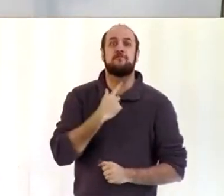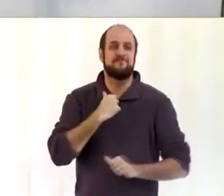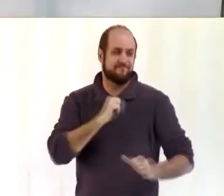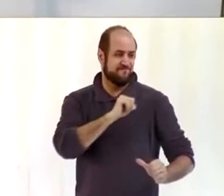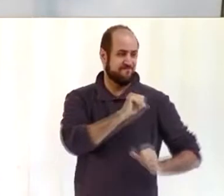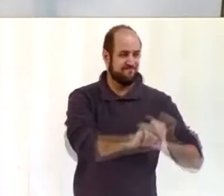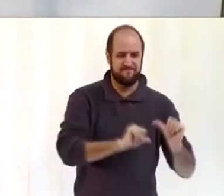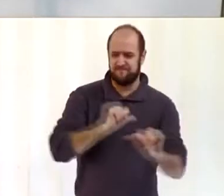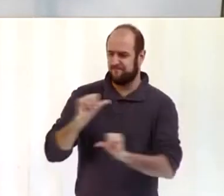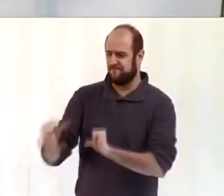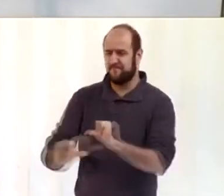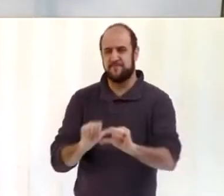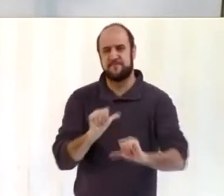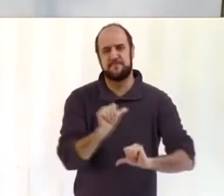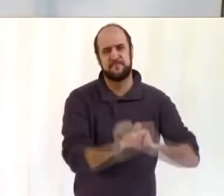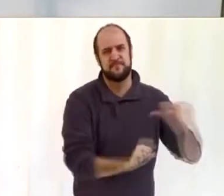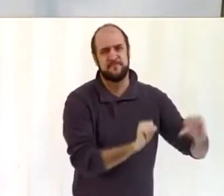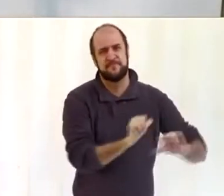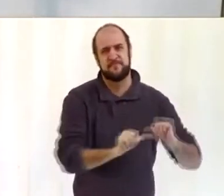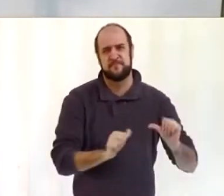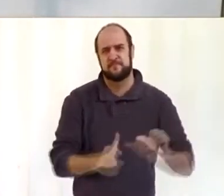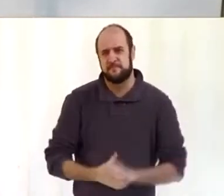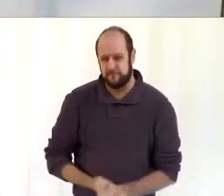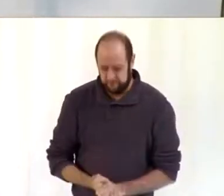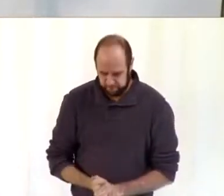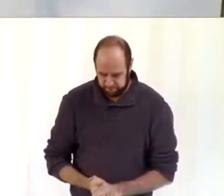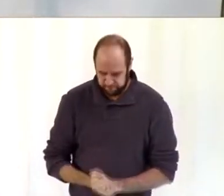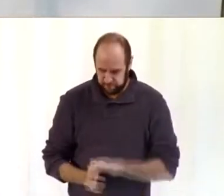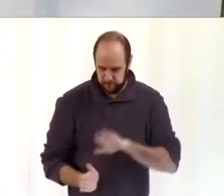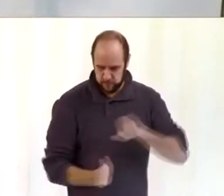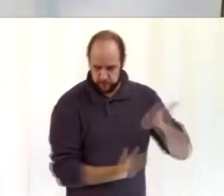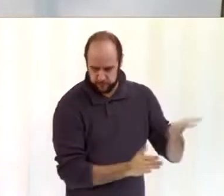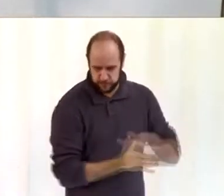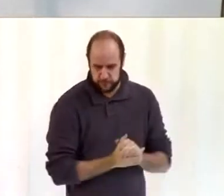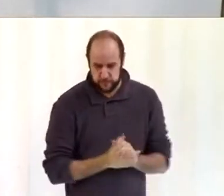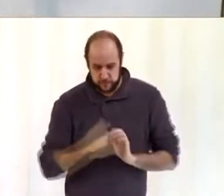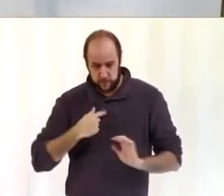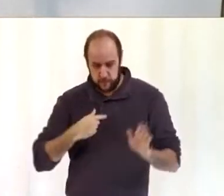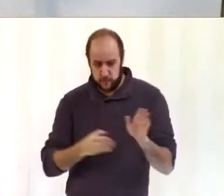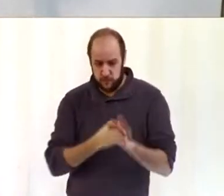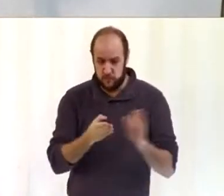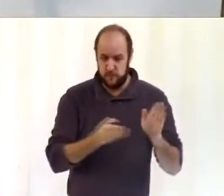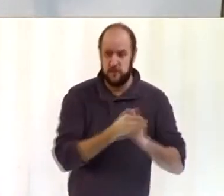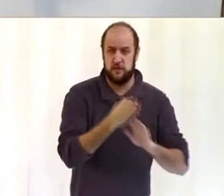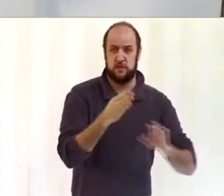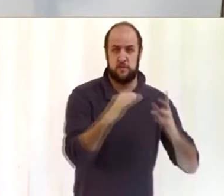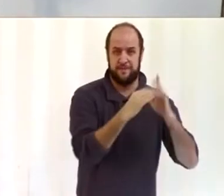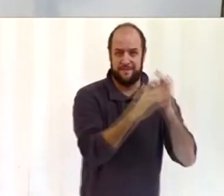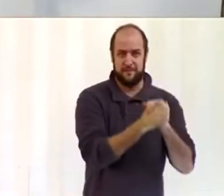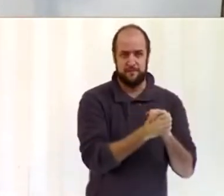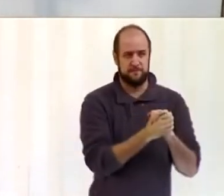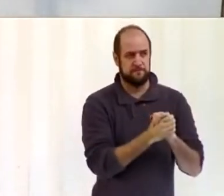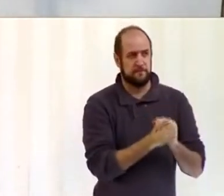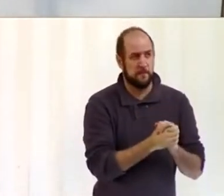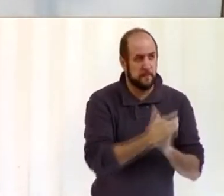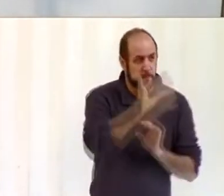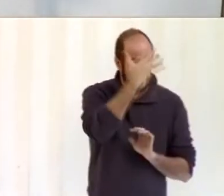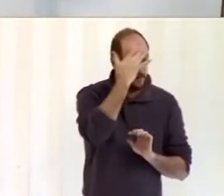Quando nós aconselhamos casais, por exemplo, e às vezes a situação é tão caótica, tão difícil, e quando